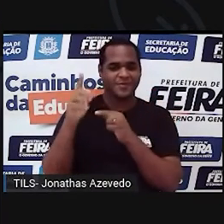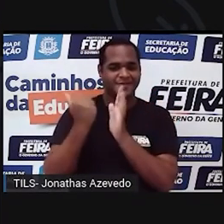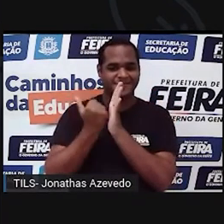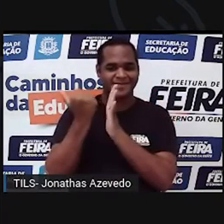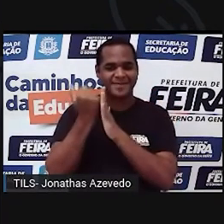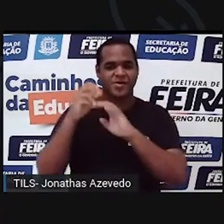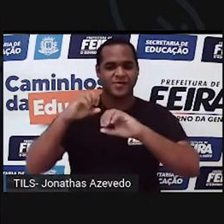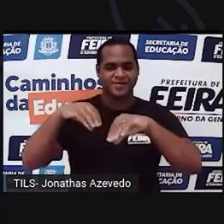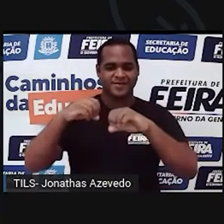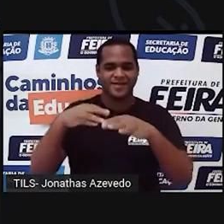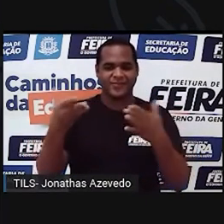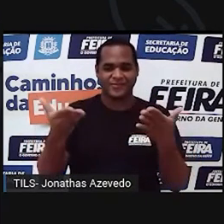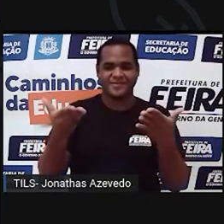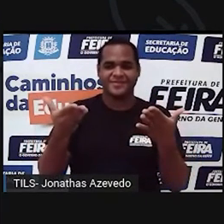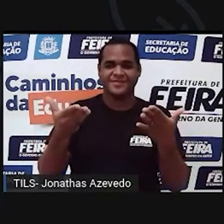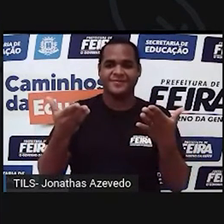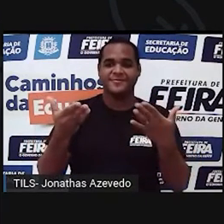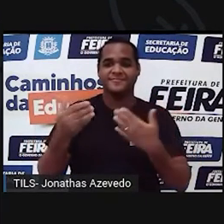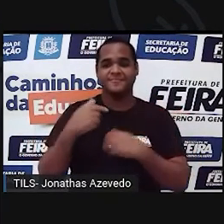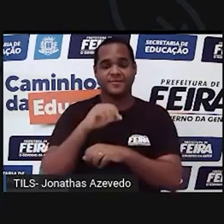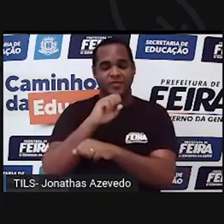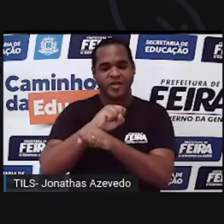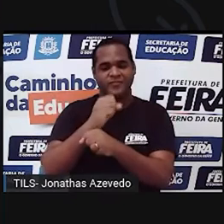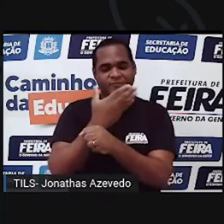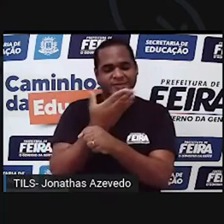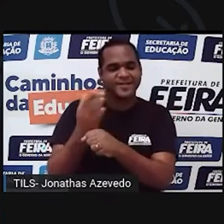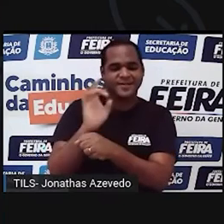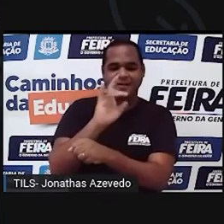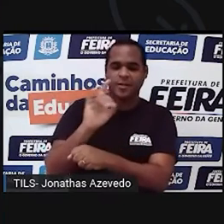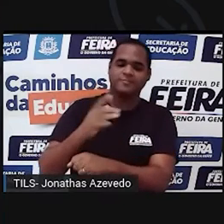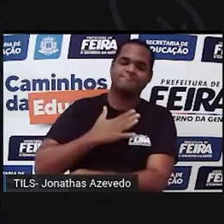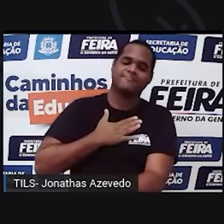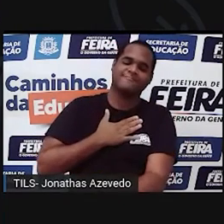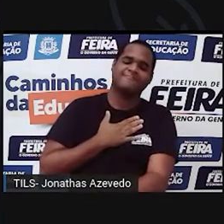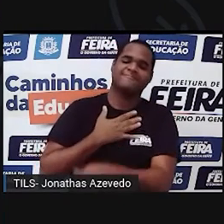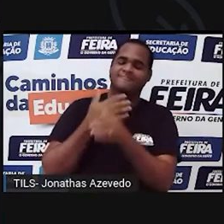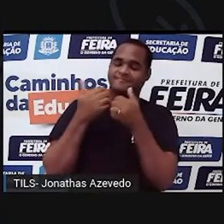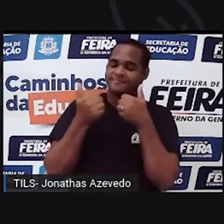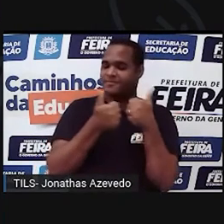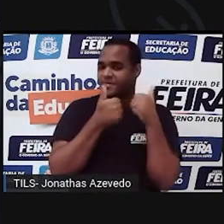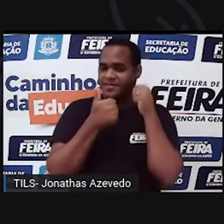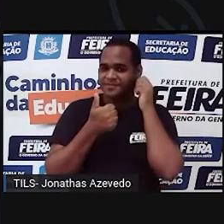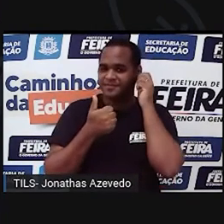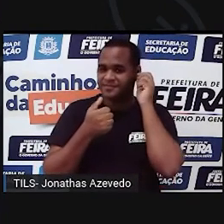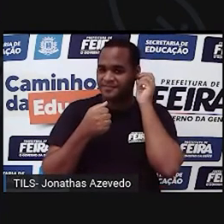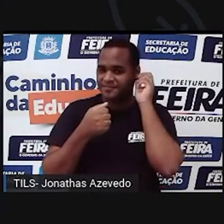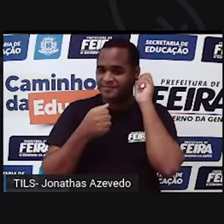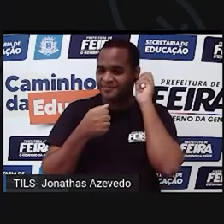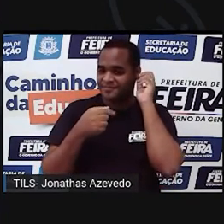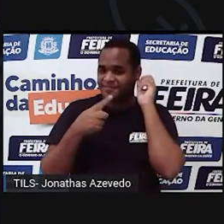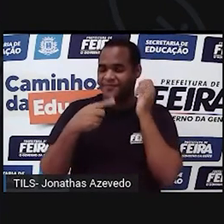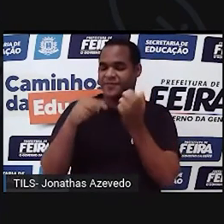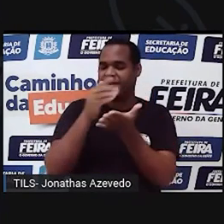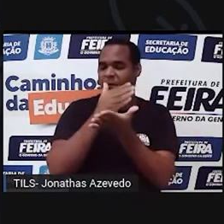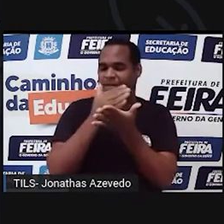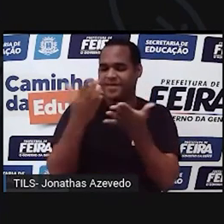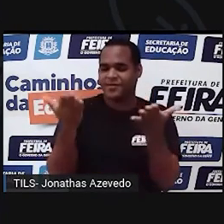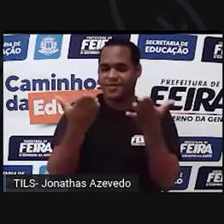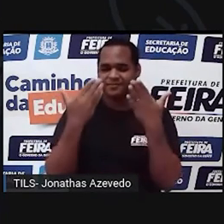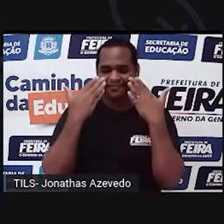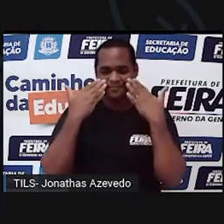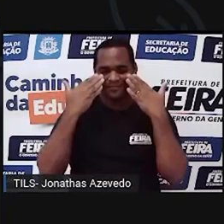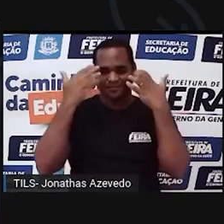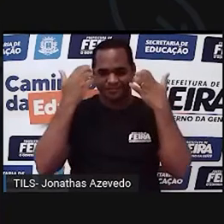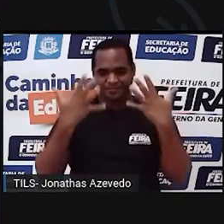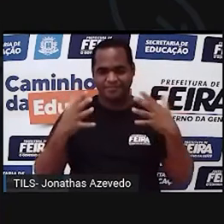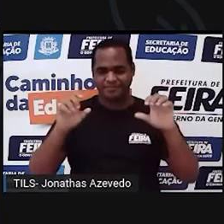de agora? Bom, eu espero que vocês gostem, tá bom? Vamos começar, vamos colocar a apresentação